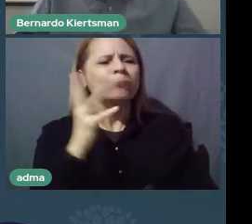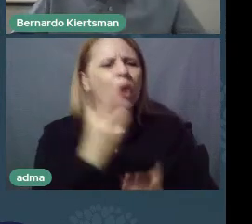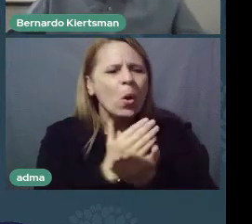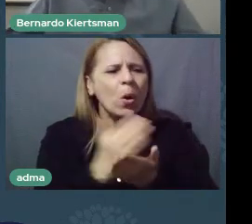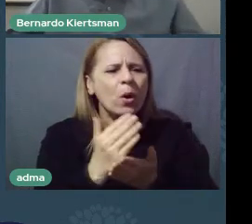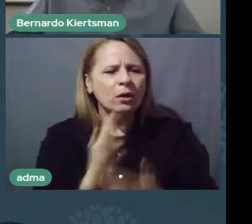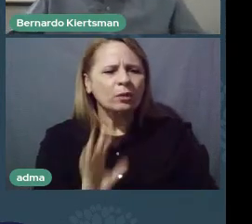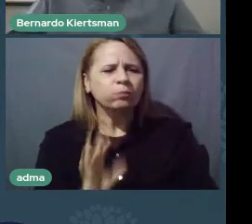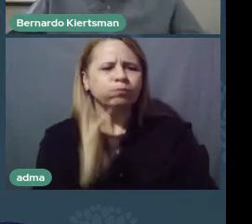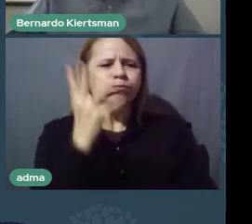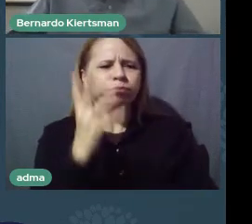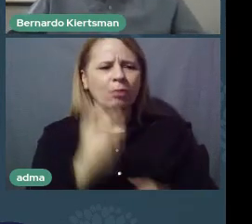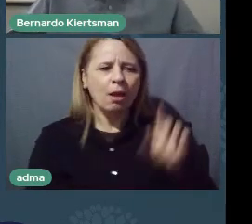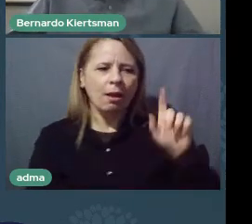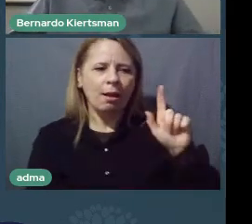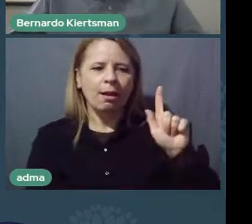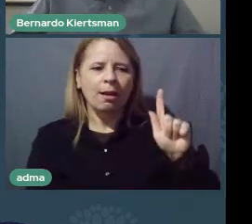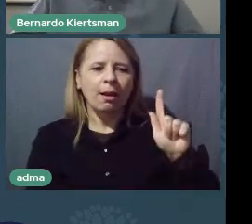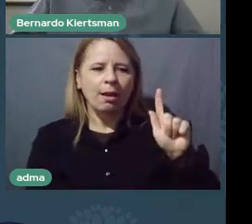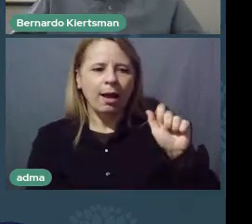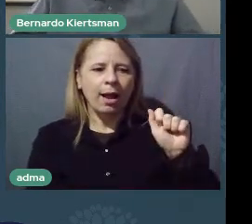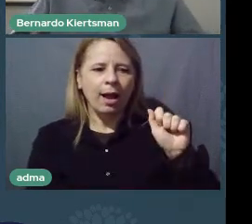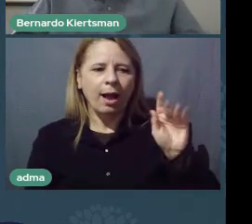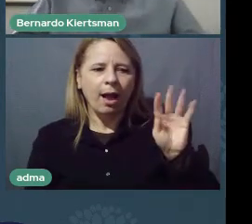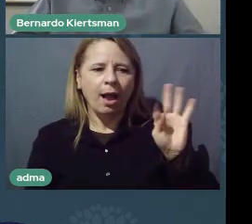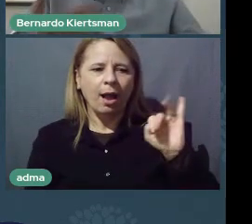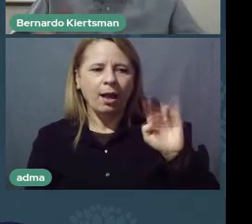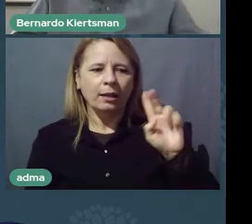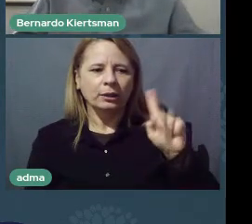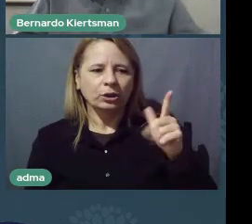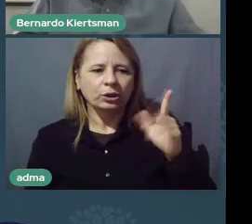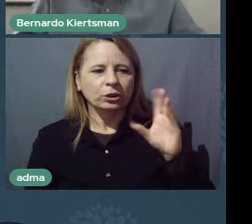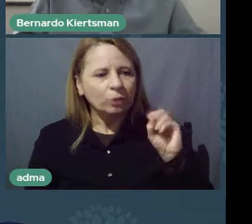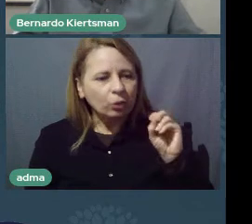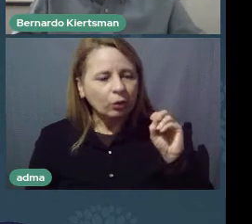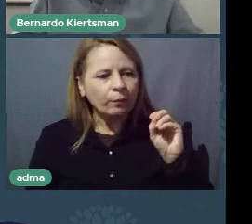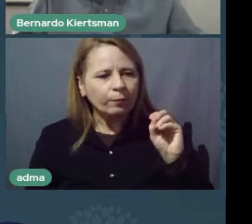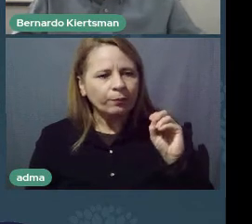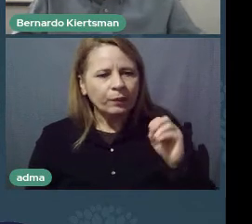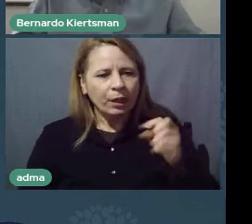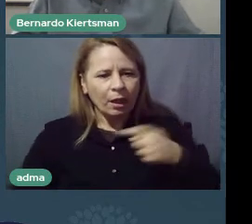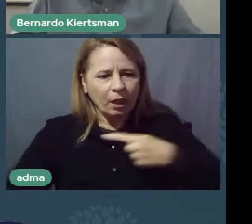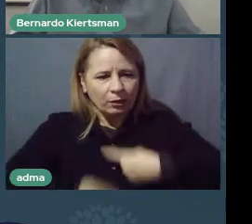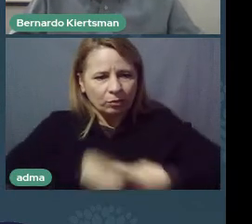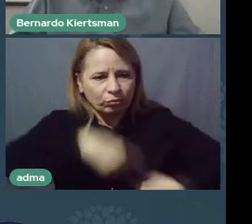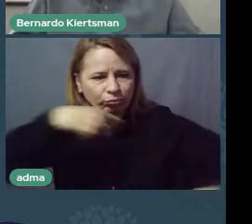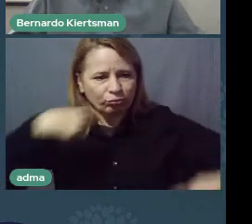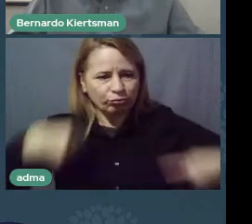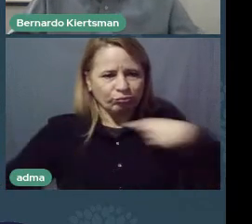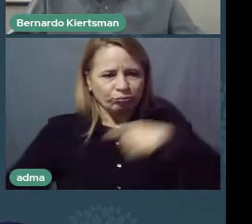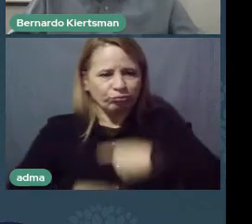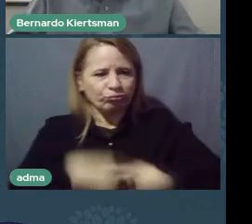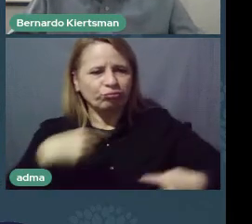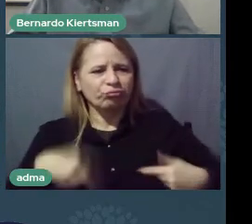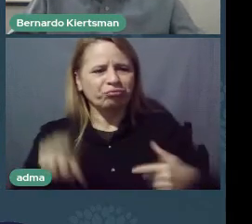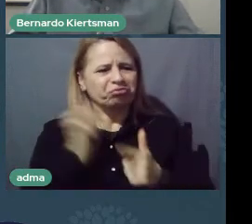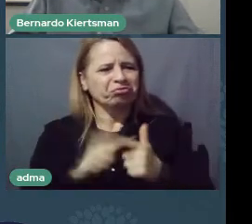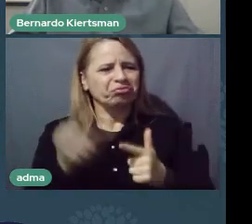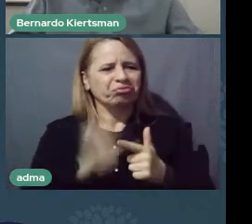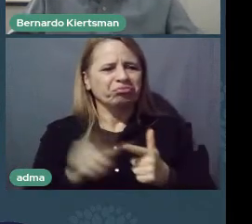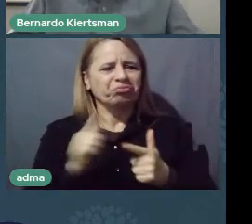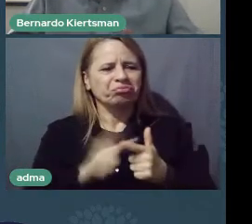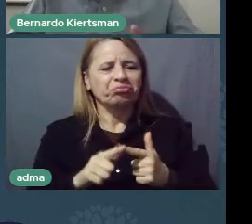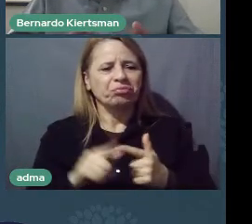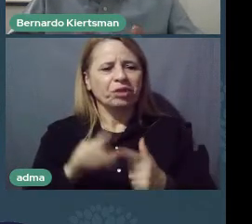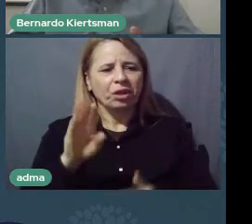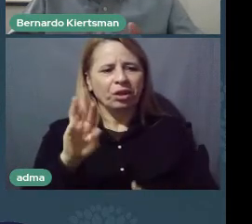desencadeante ou gatilho, apresentam uma inflamação em toda a via respiratória. E o brônquio, que